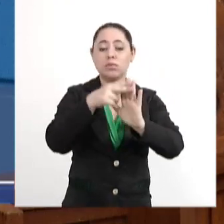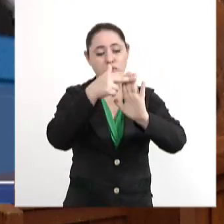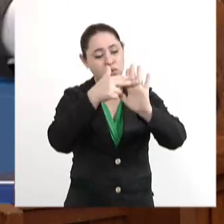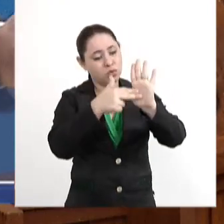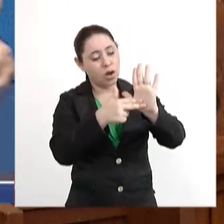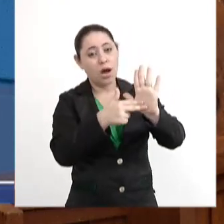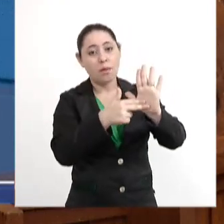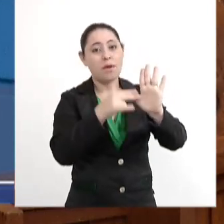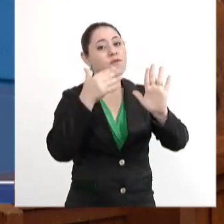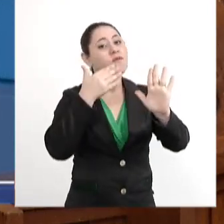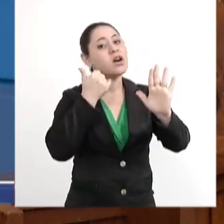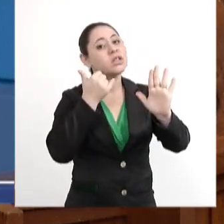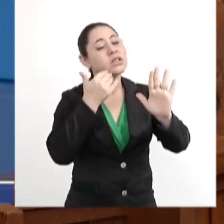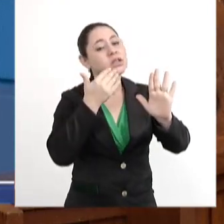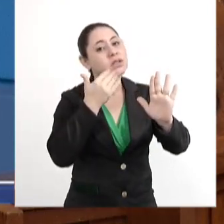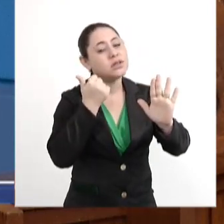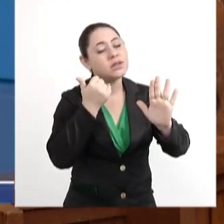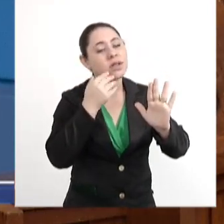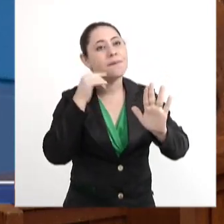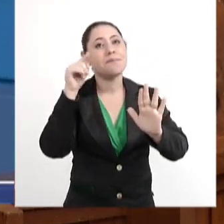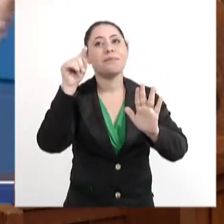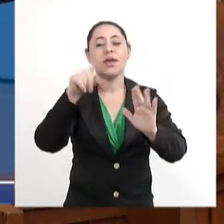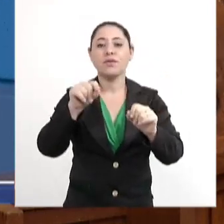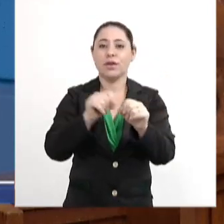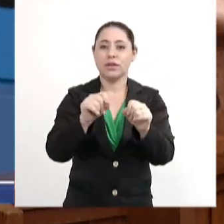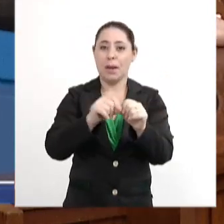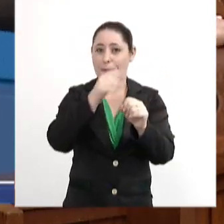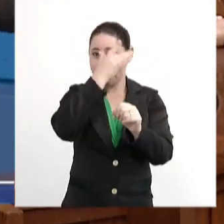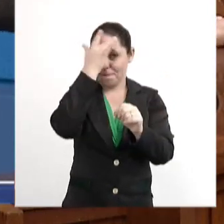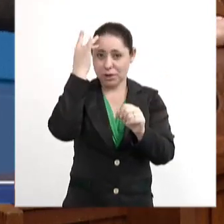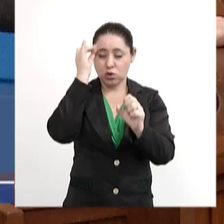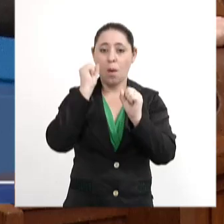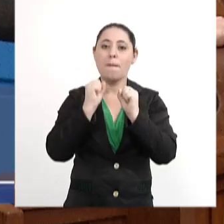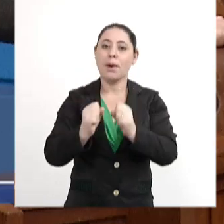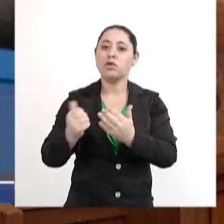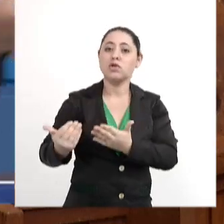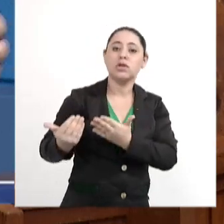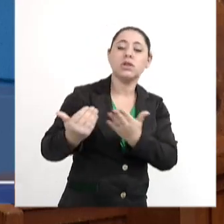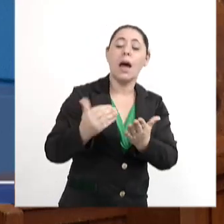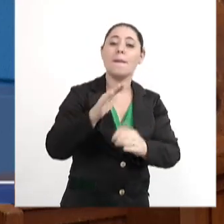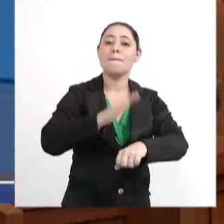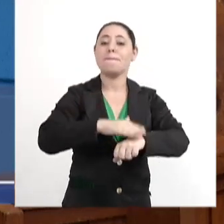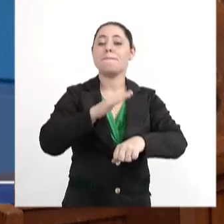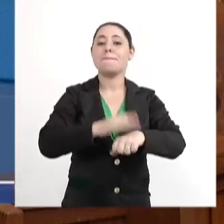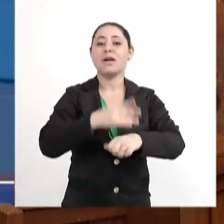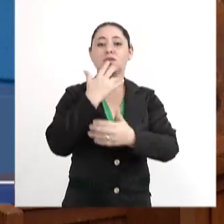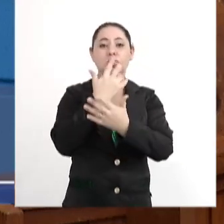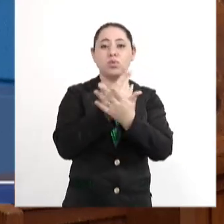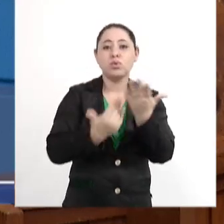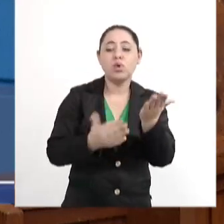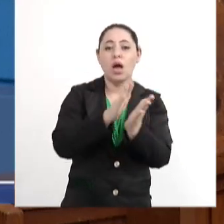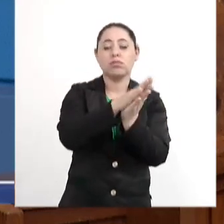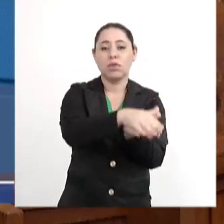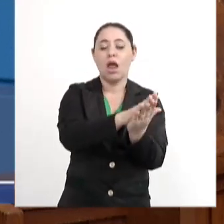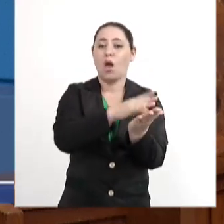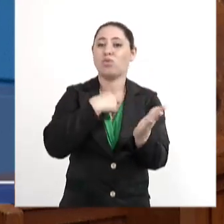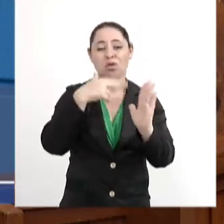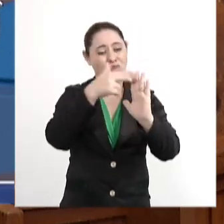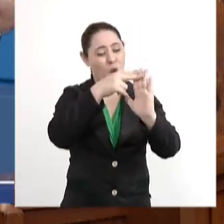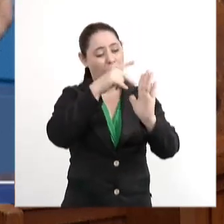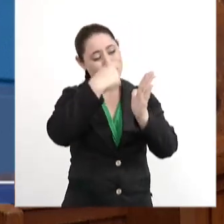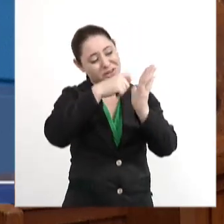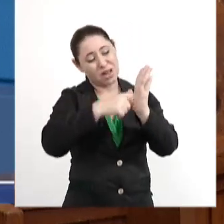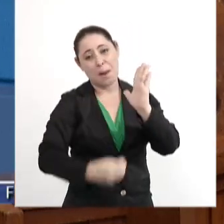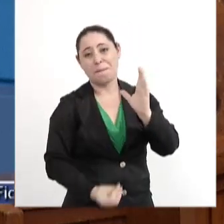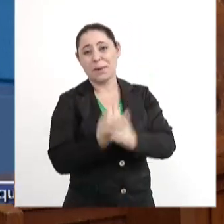para facilitar, para fazer com que as pessoas possam doar mais sangue, mas eu não posso editar uma norma